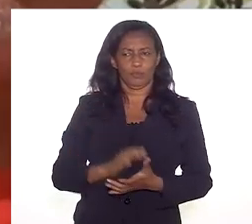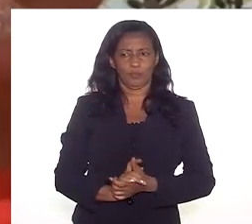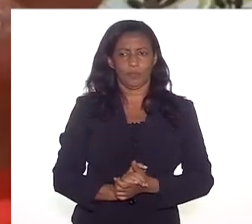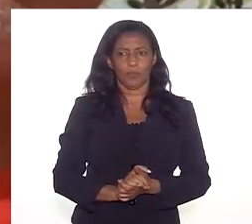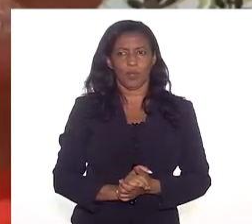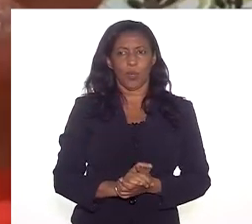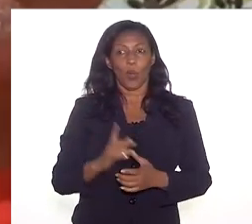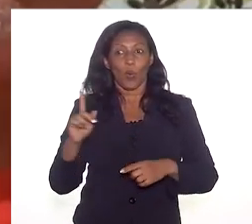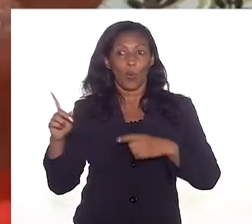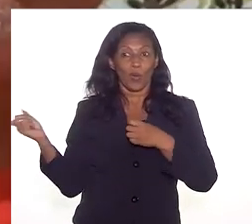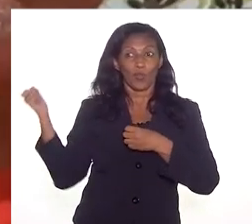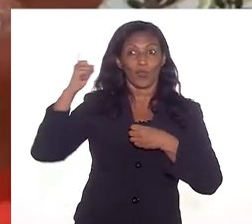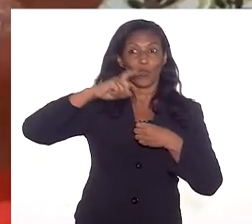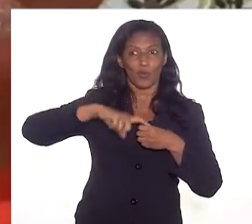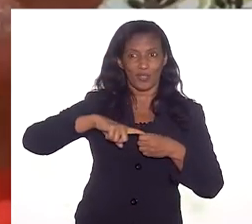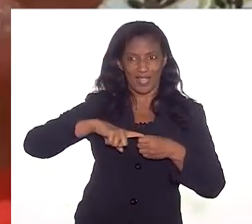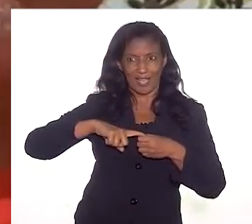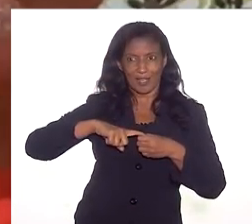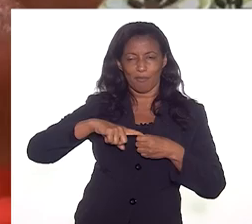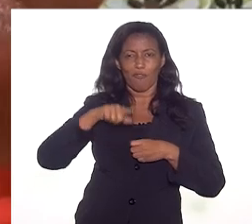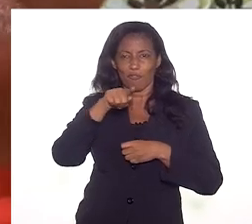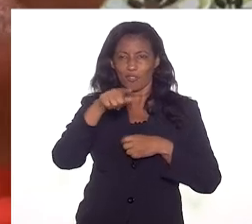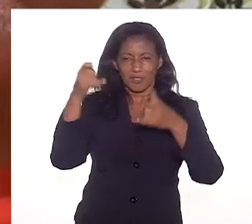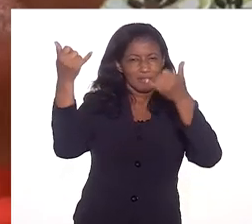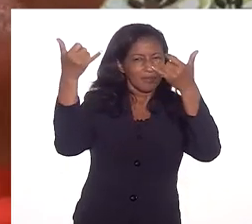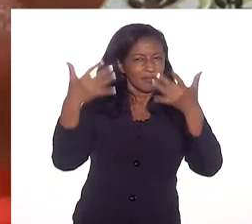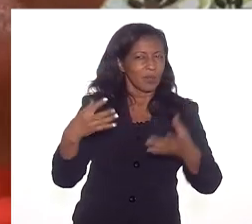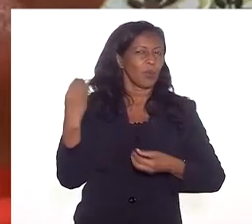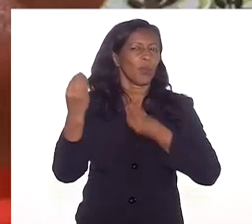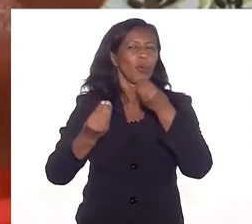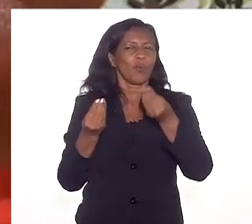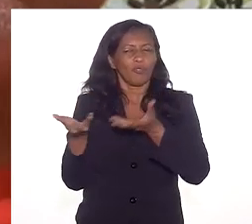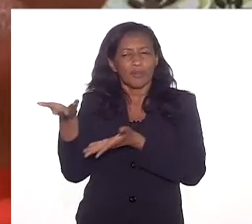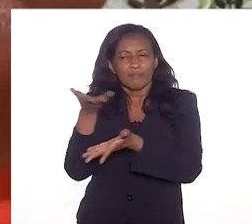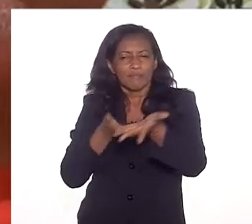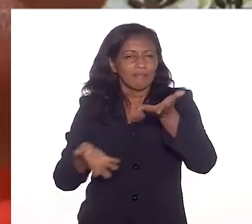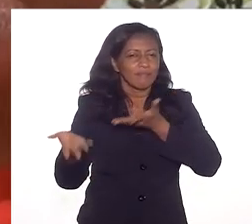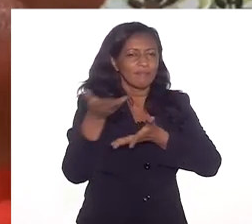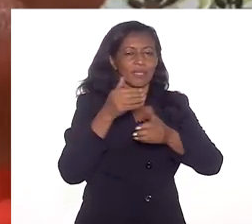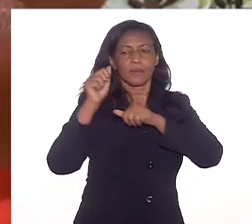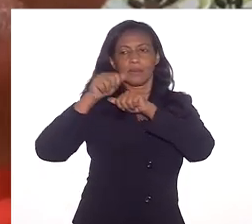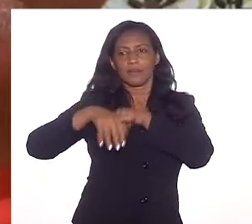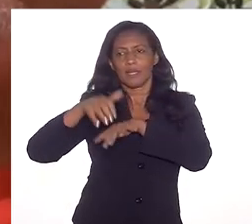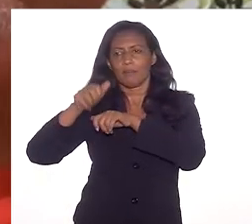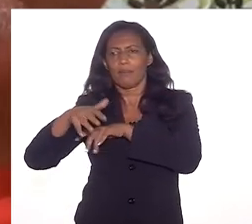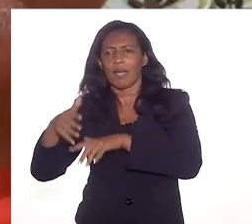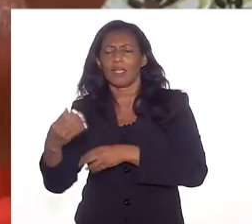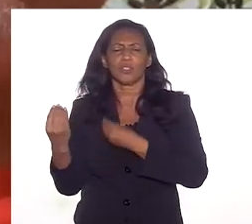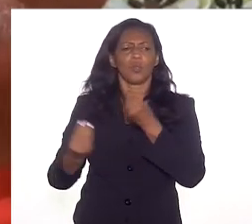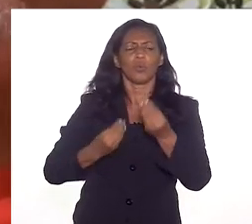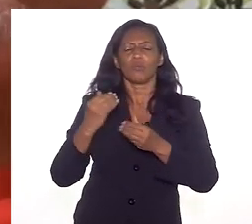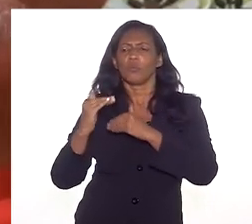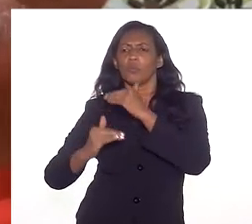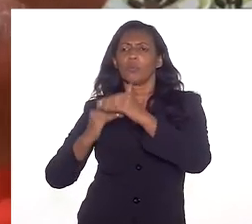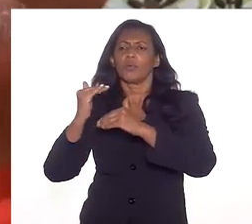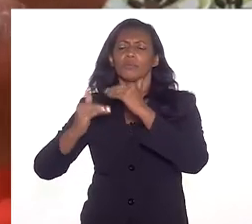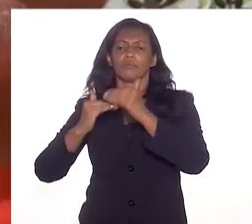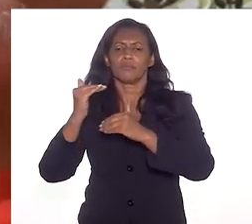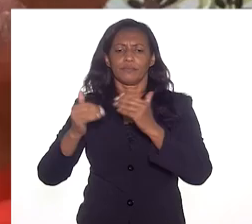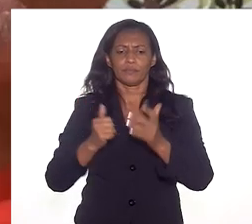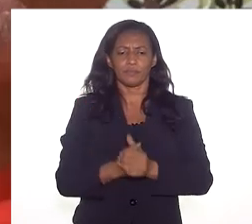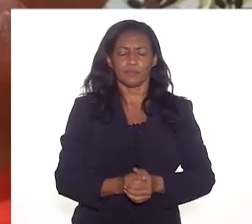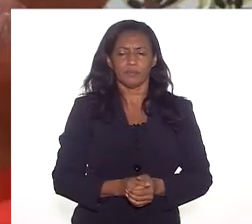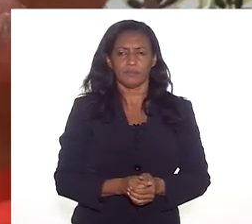Quando voltarmos no próximo bloco, você vai nos dizer o que foi, como é que foi participar da organização dessa marcha, como é que foi aquele